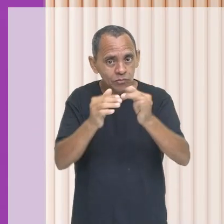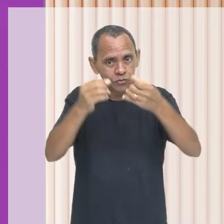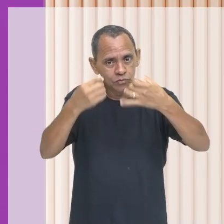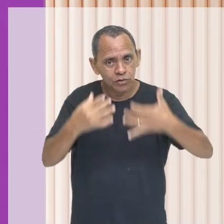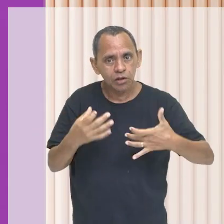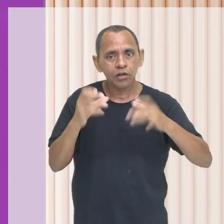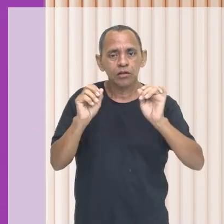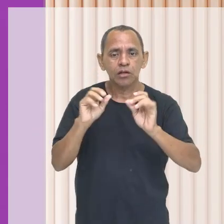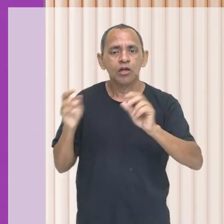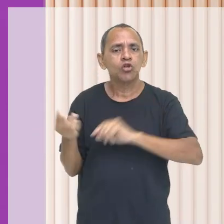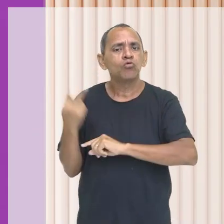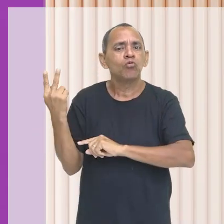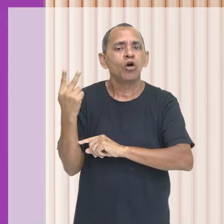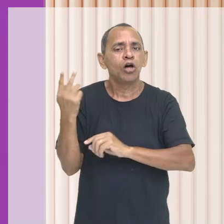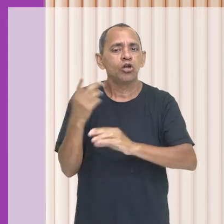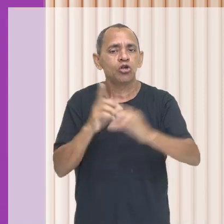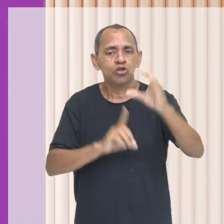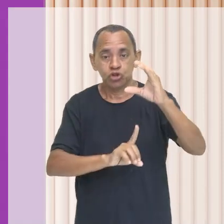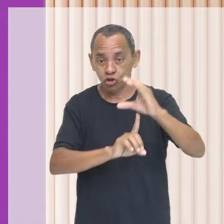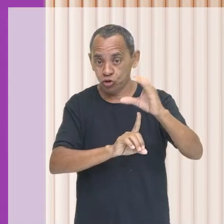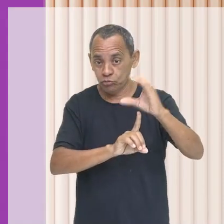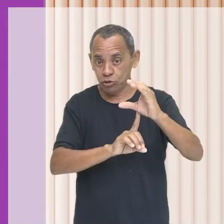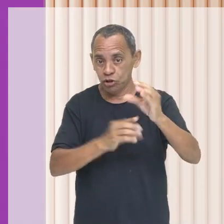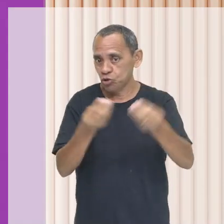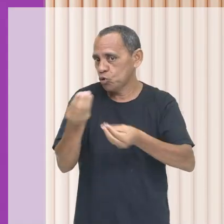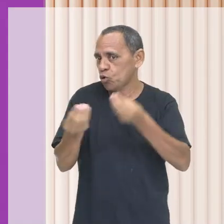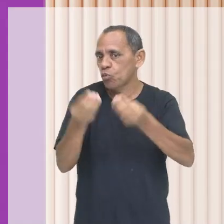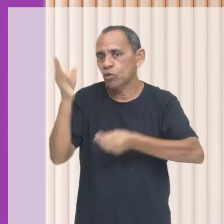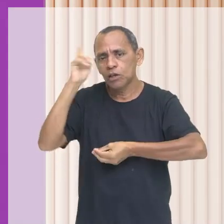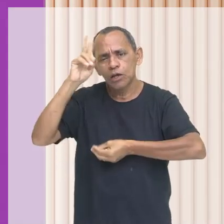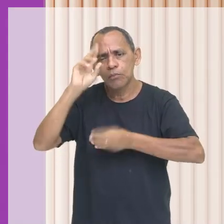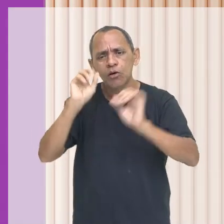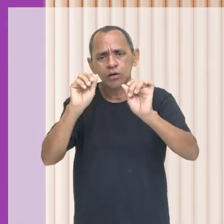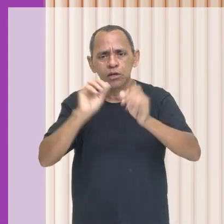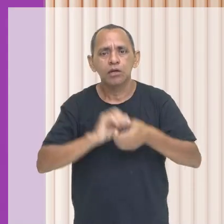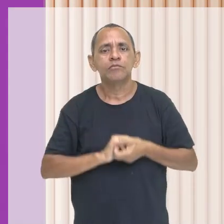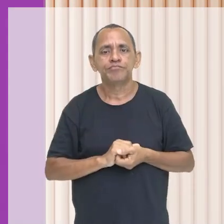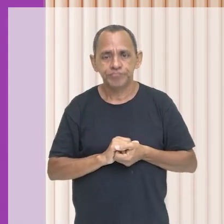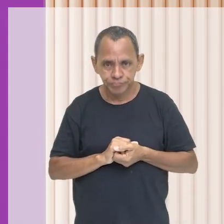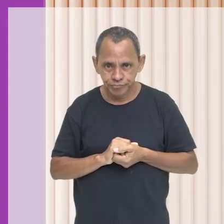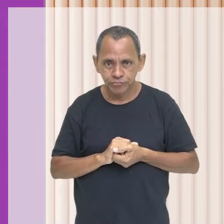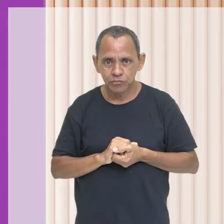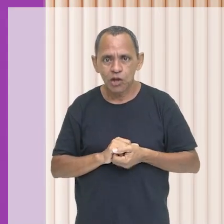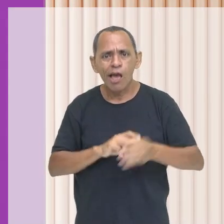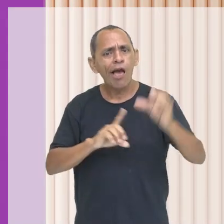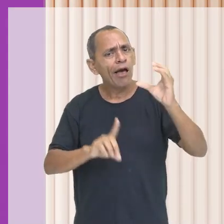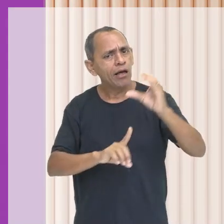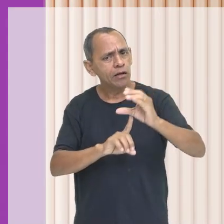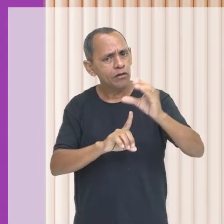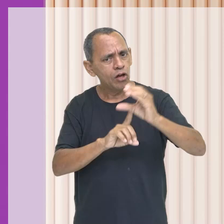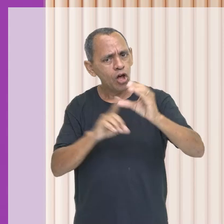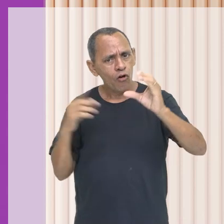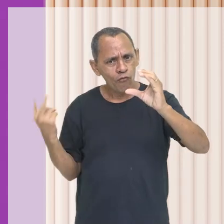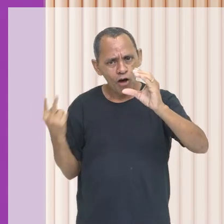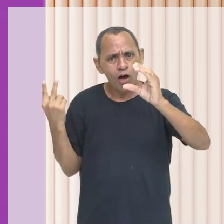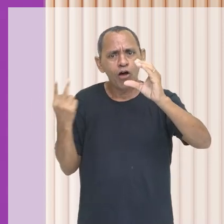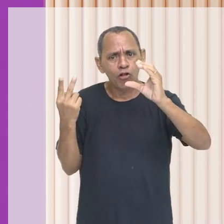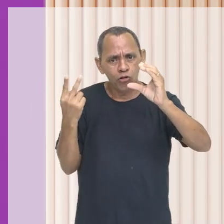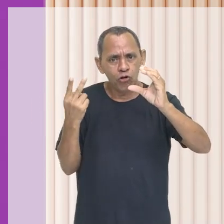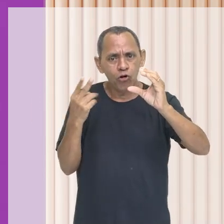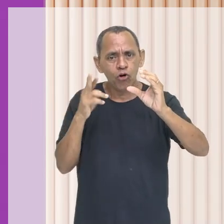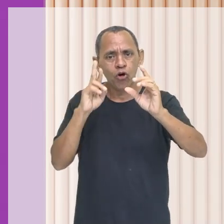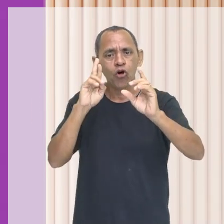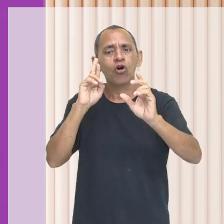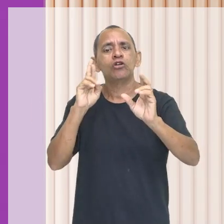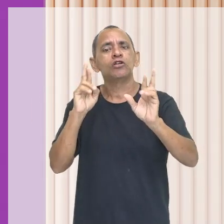vocês os valores do domínio. Lembrando que os valores do domínio são os valores referentes ao